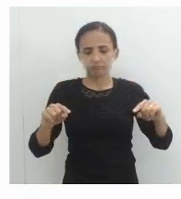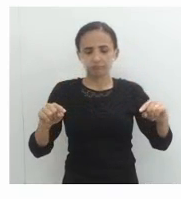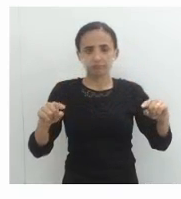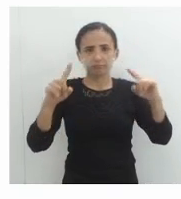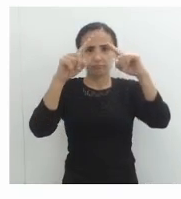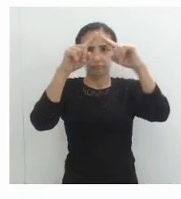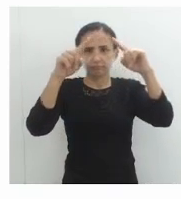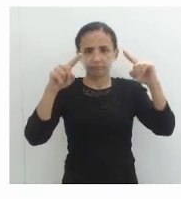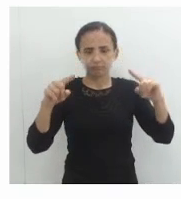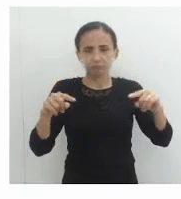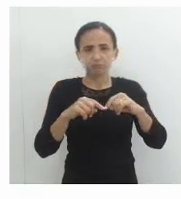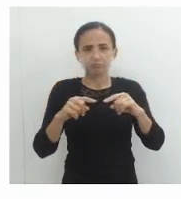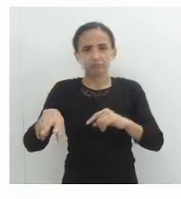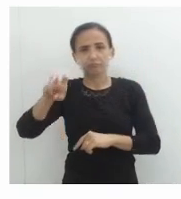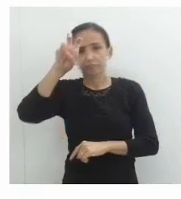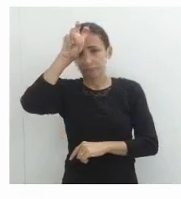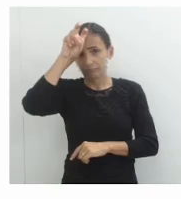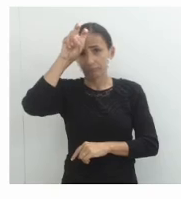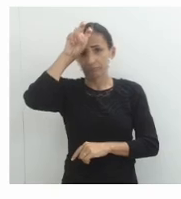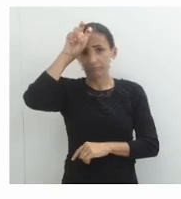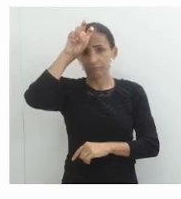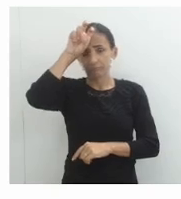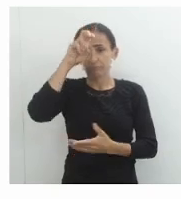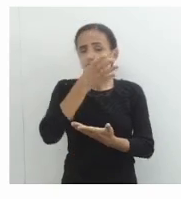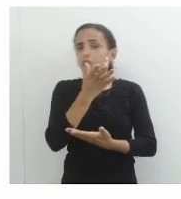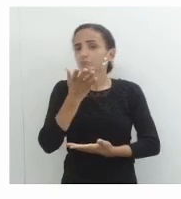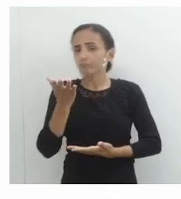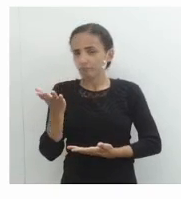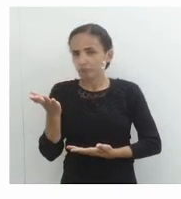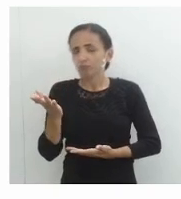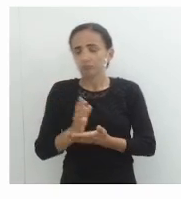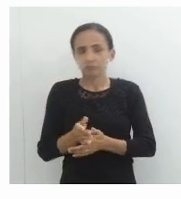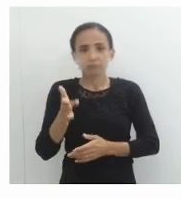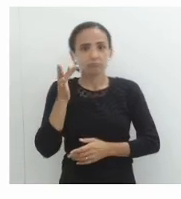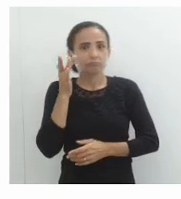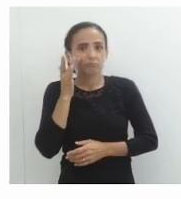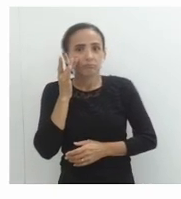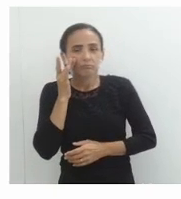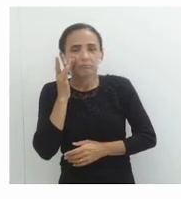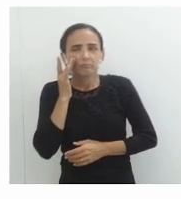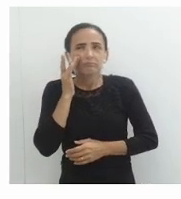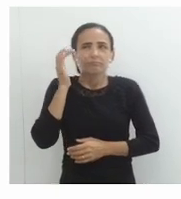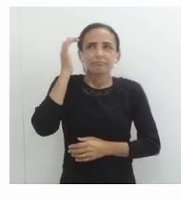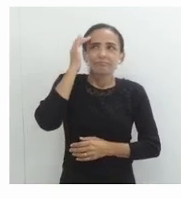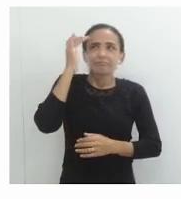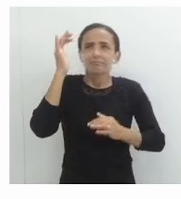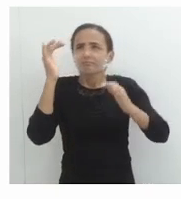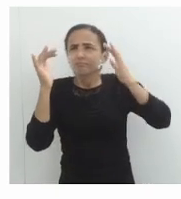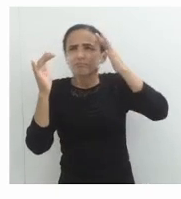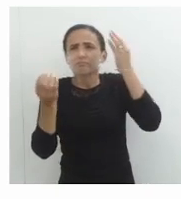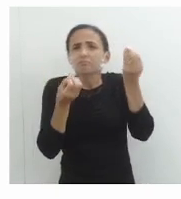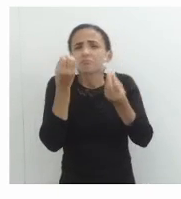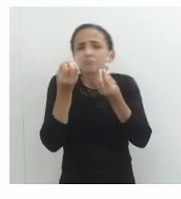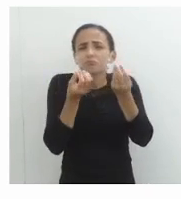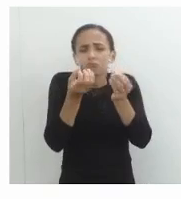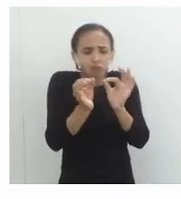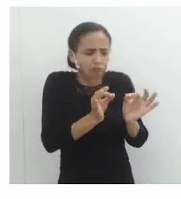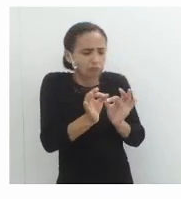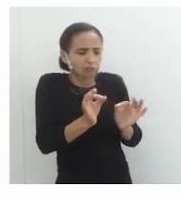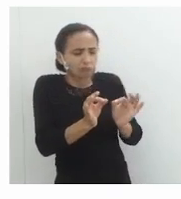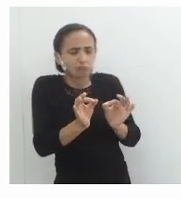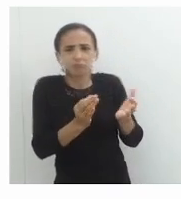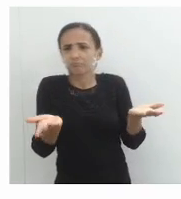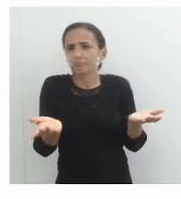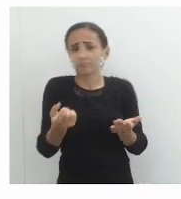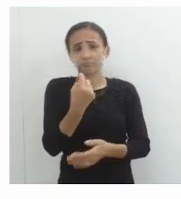viu imagens de pirâmides egípcias, certo? E despertam muito o imaginário, né, como elas foram feitas, como elas foram construídas. Cada um tem suas